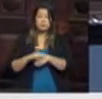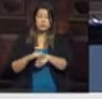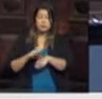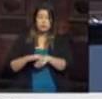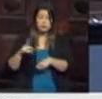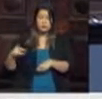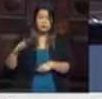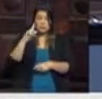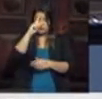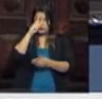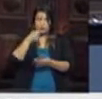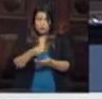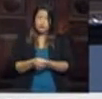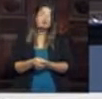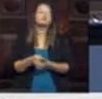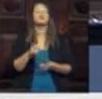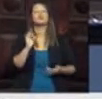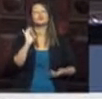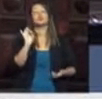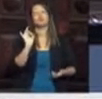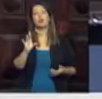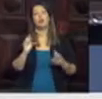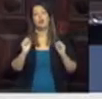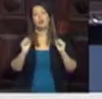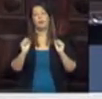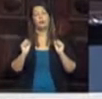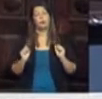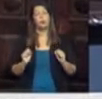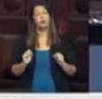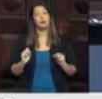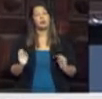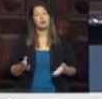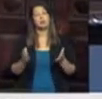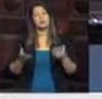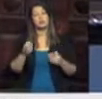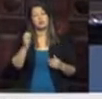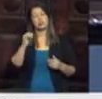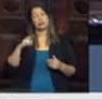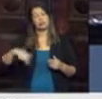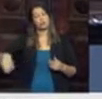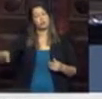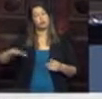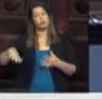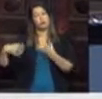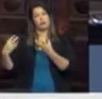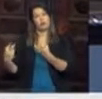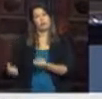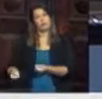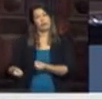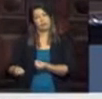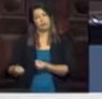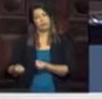somente pode ter incentivo se aprovado no CONFAS. Nem lei